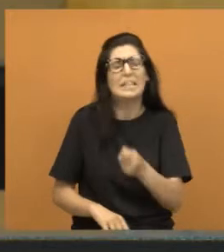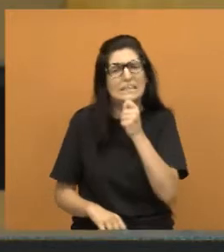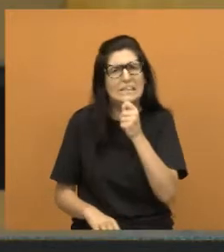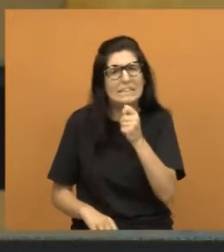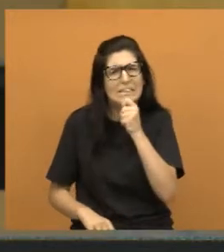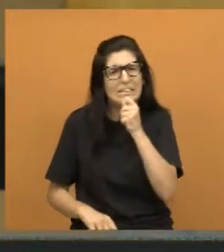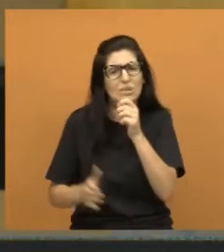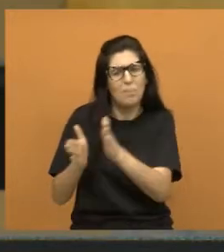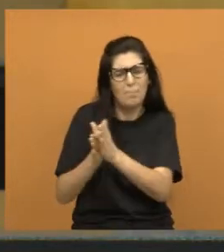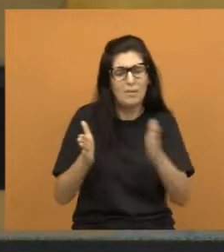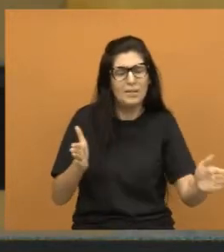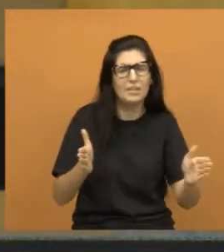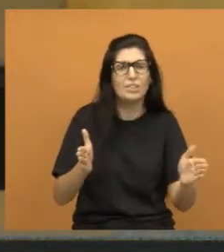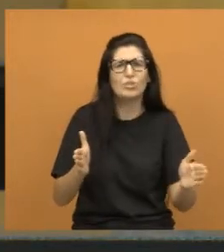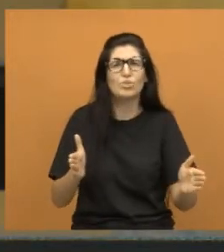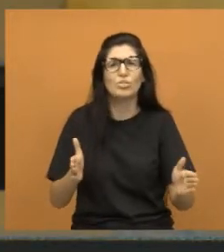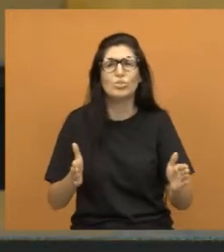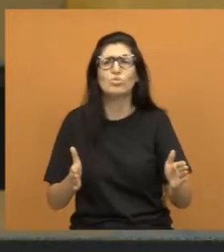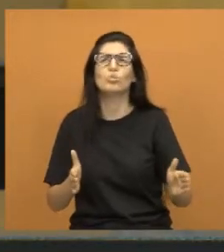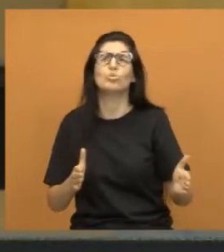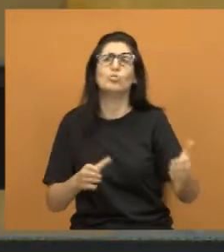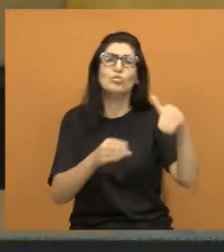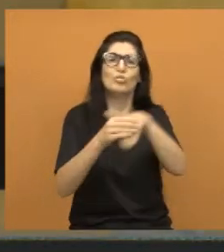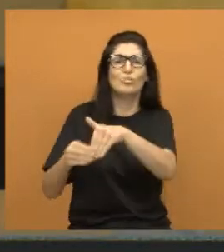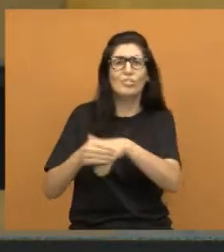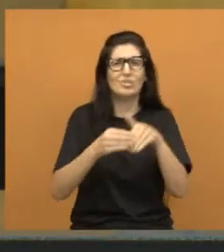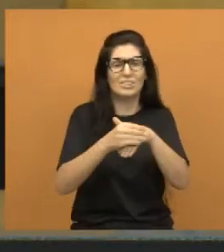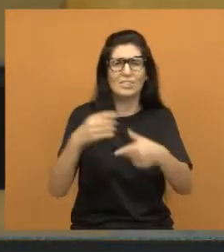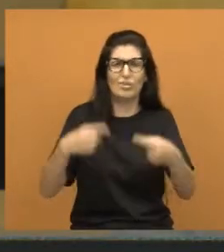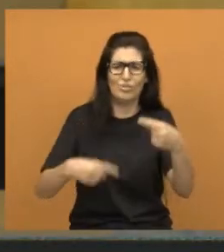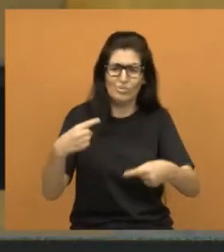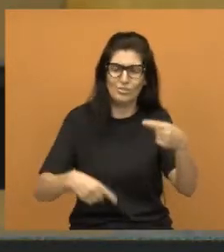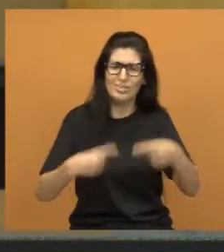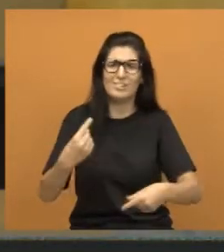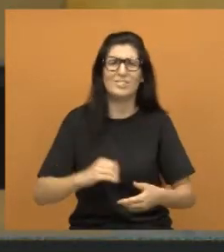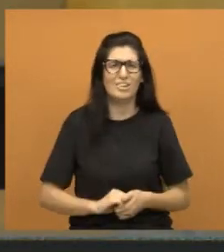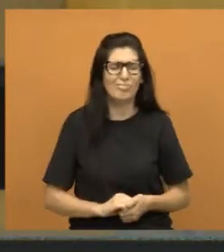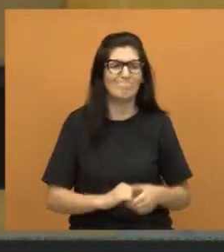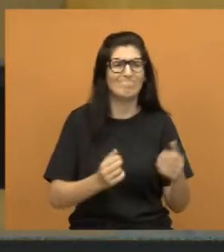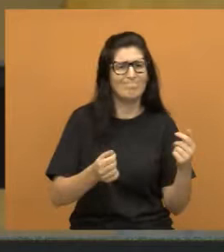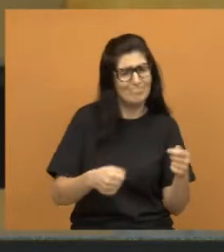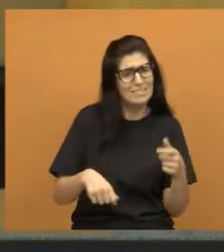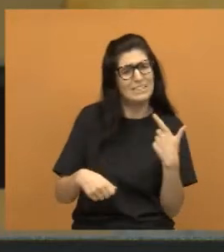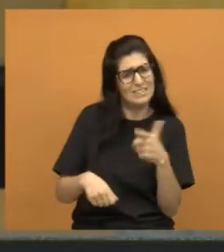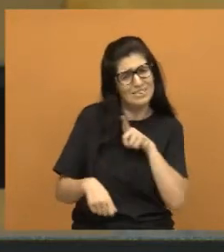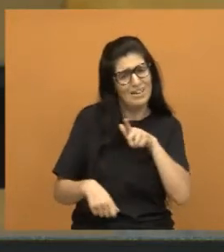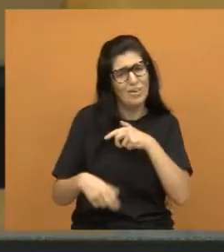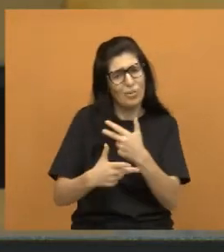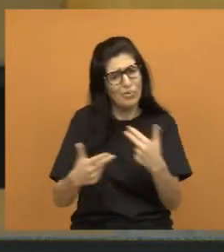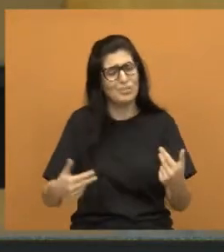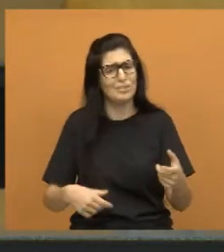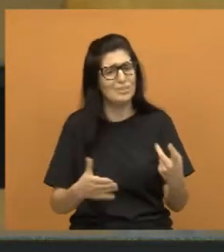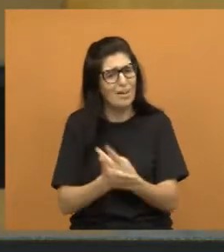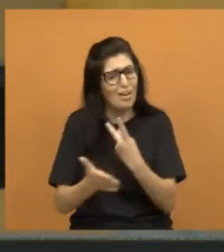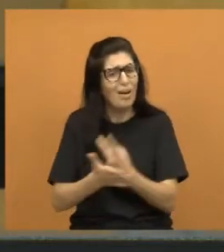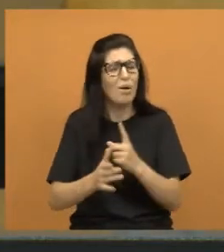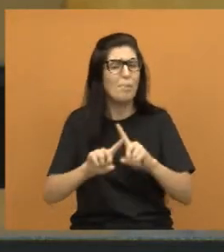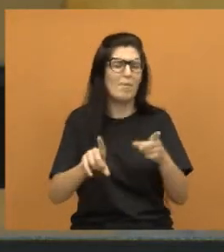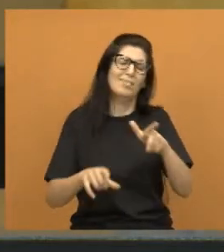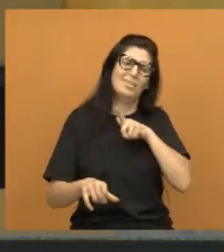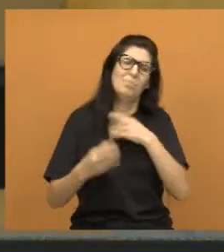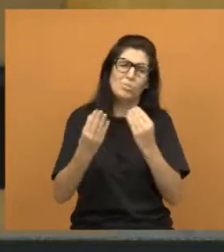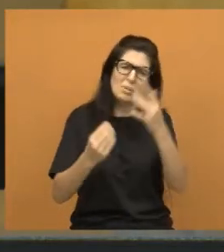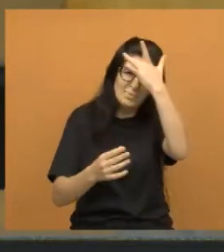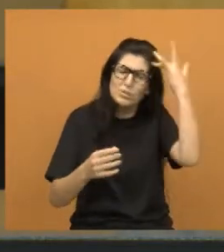o assistencialismo. Mas, assim, a sua preocupação, acho que a gente tem que ficar bem em mente, eu acho que o Executivo, mais uma vez, ele